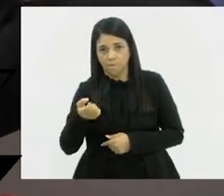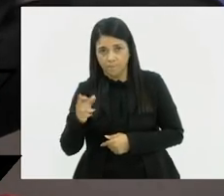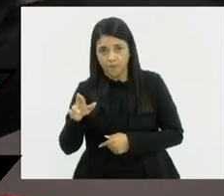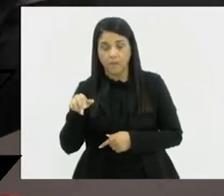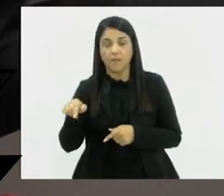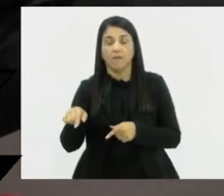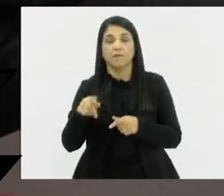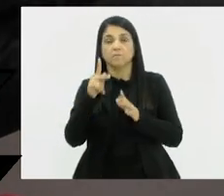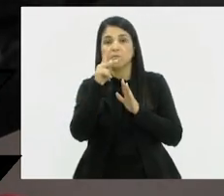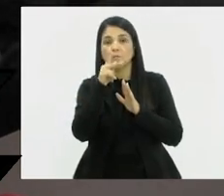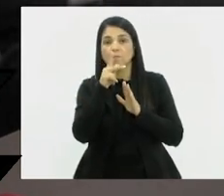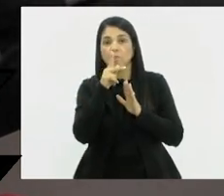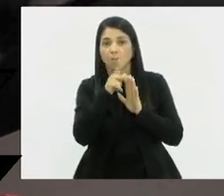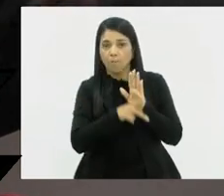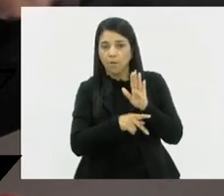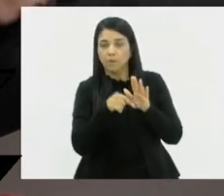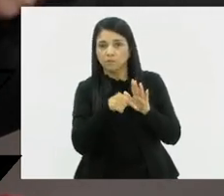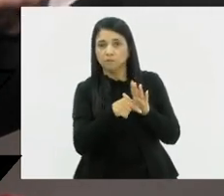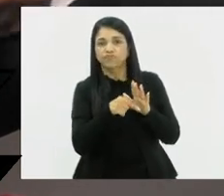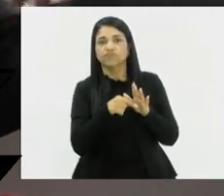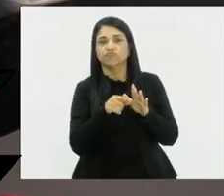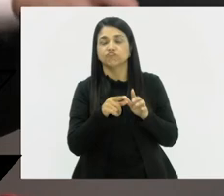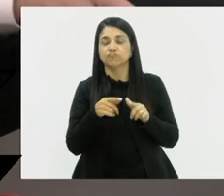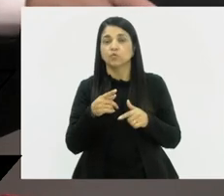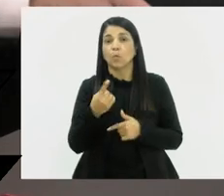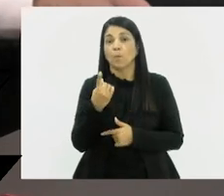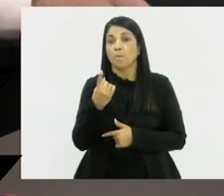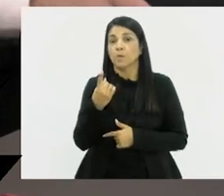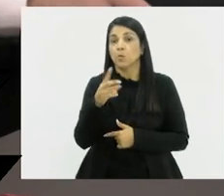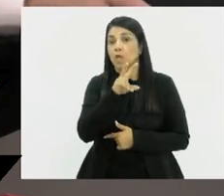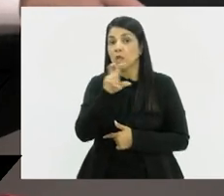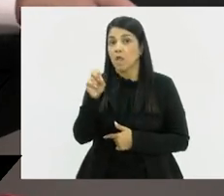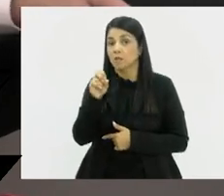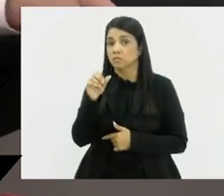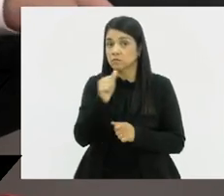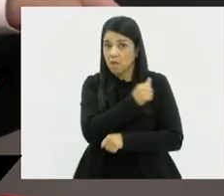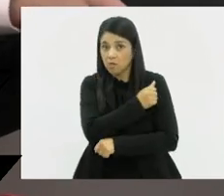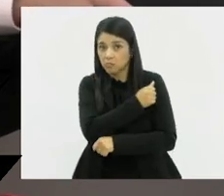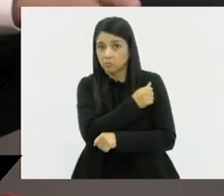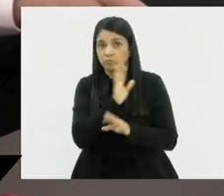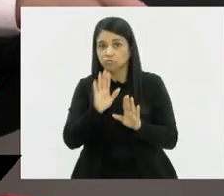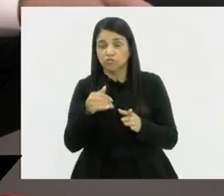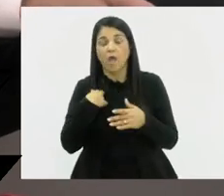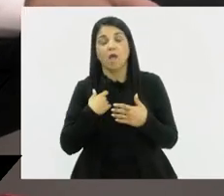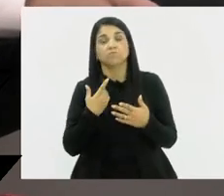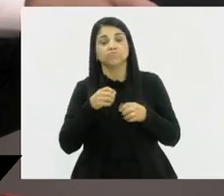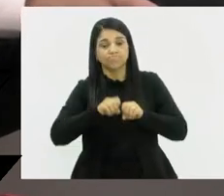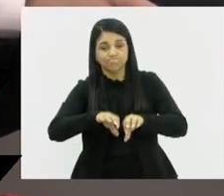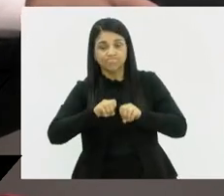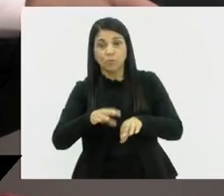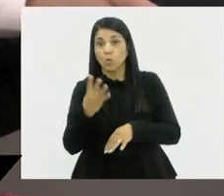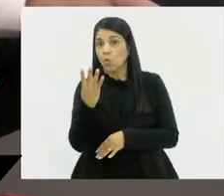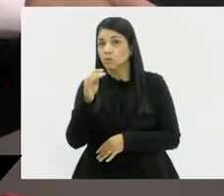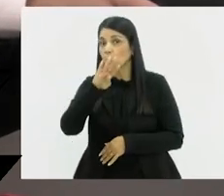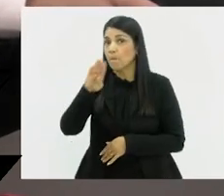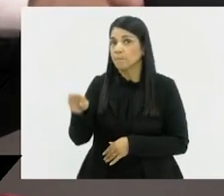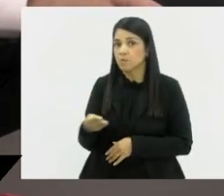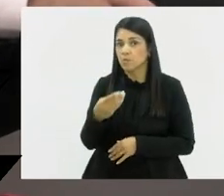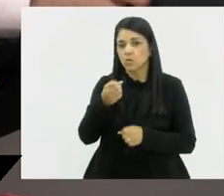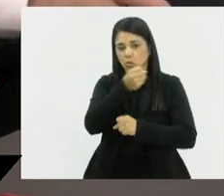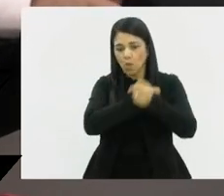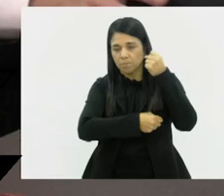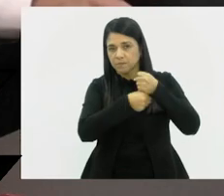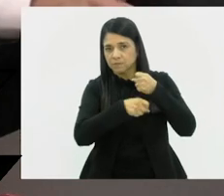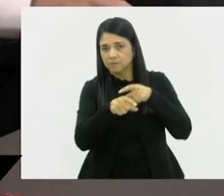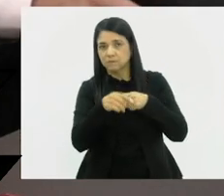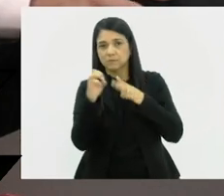de intervenção, atuando com mais de 1.500 alunos. Né? A gente já impactou mais de 4 mil pessoas desde o ano passado. A